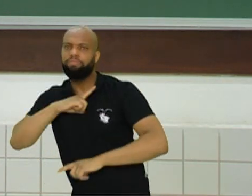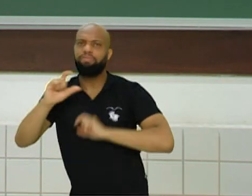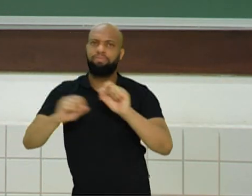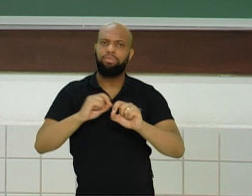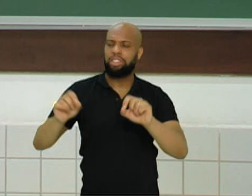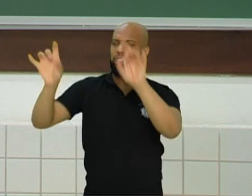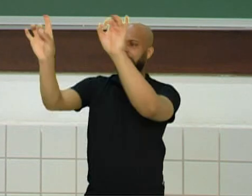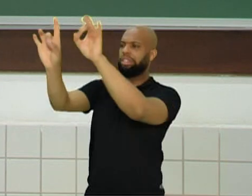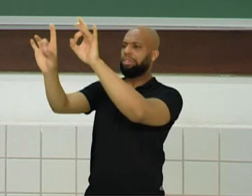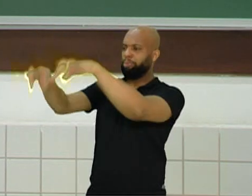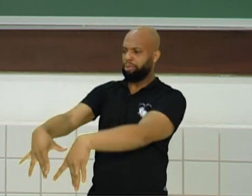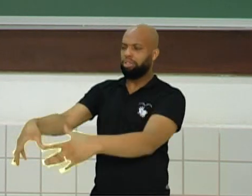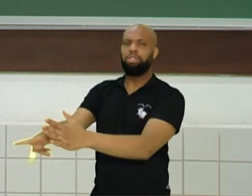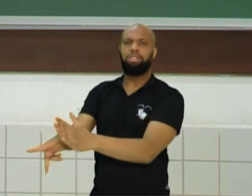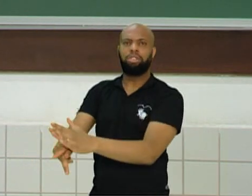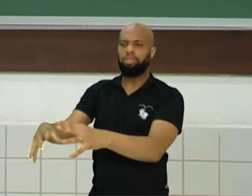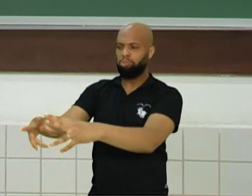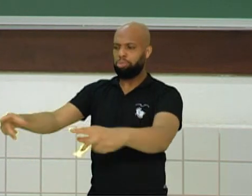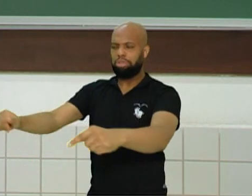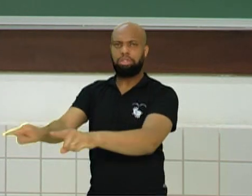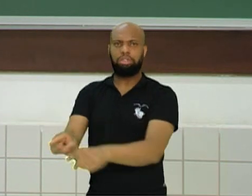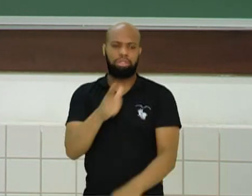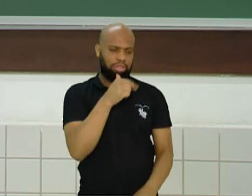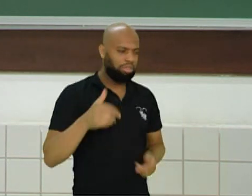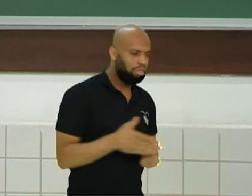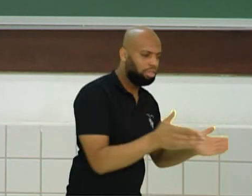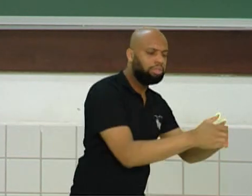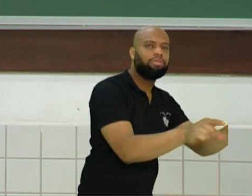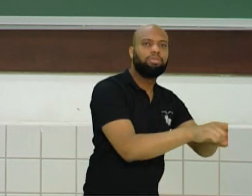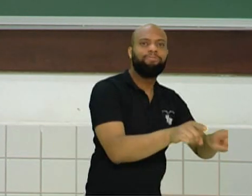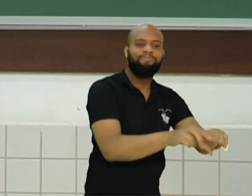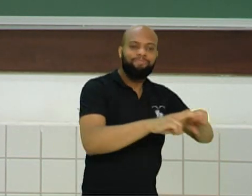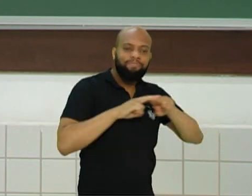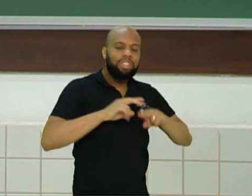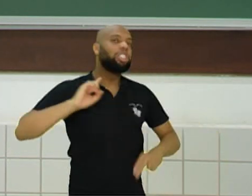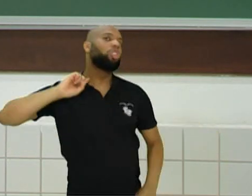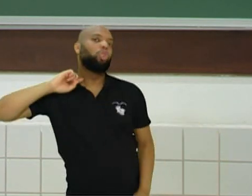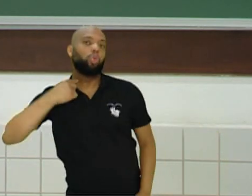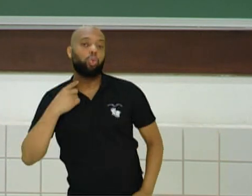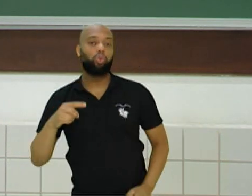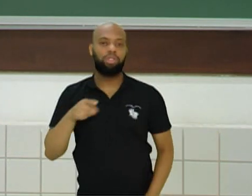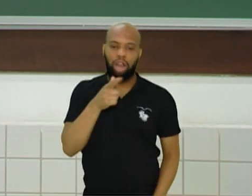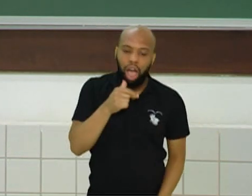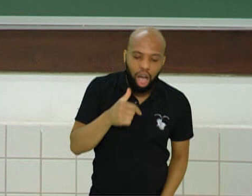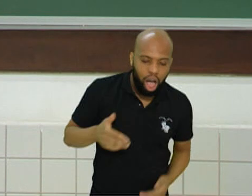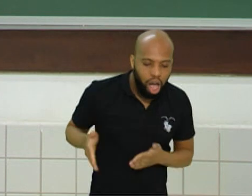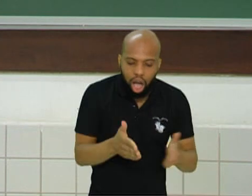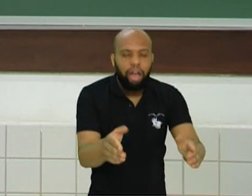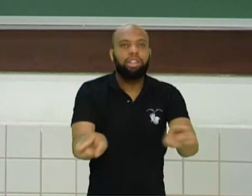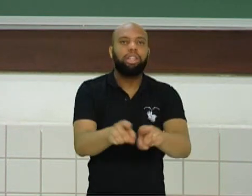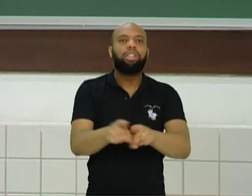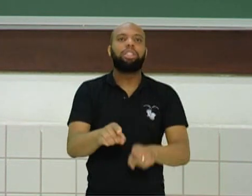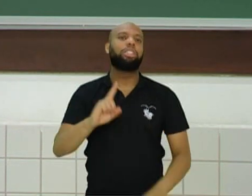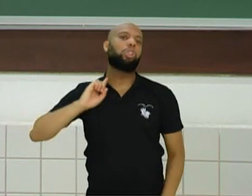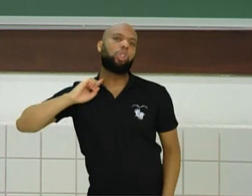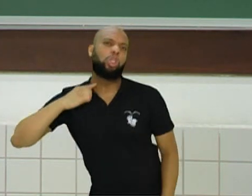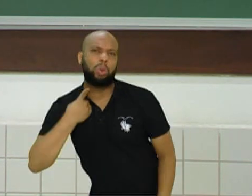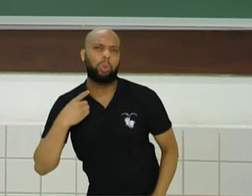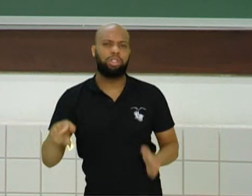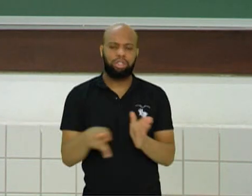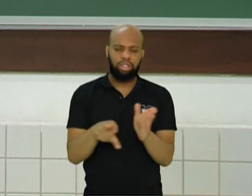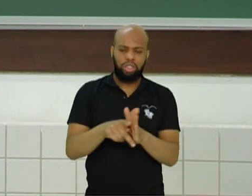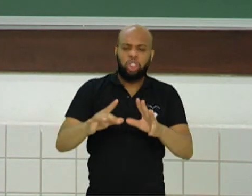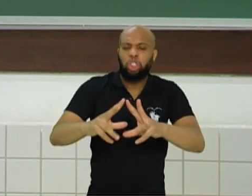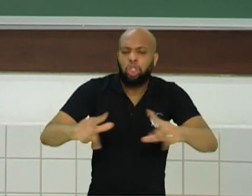no solo, ele é lançado nos rios, e isso traz poluição para as águas, poluição para os solos, traz, né,